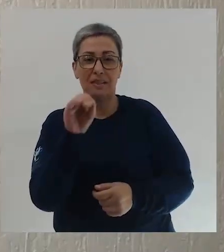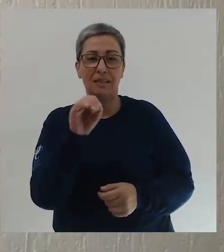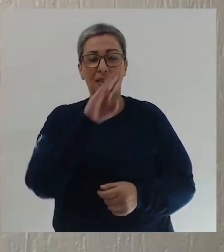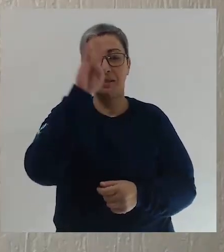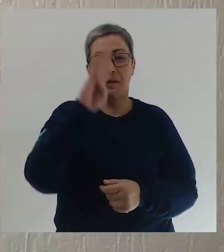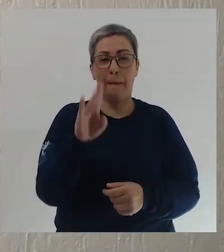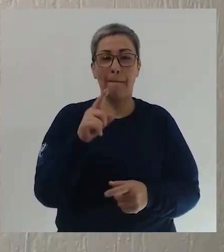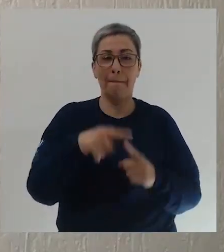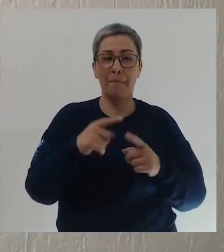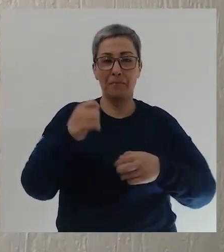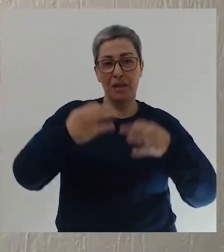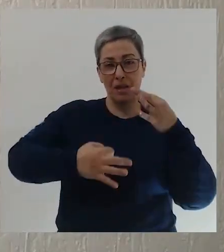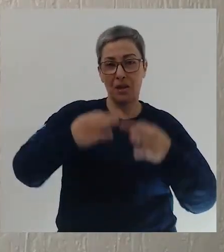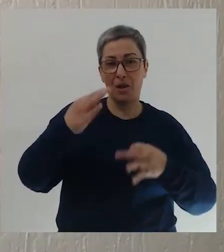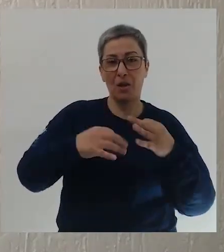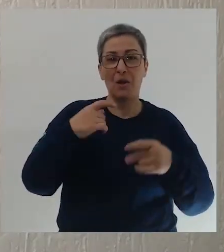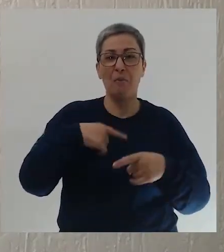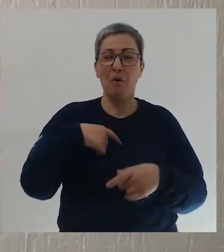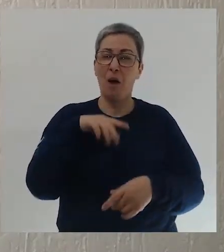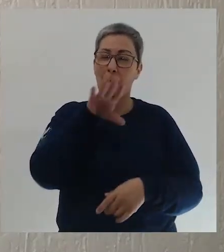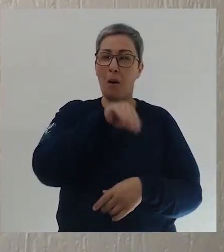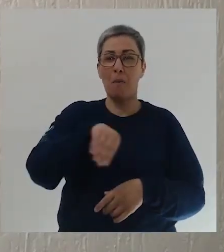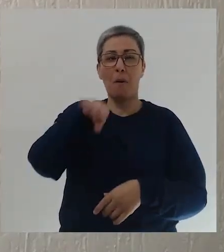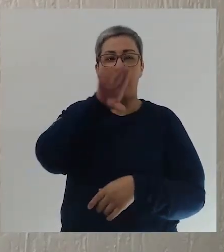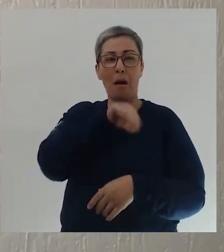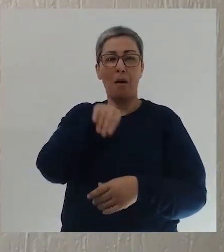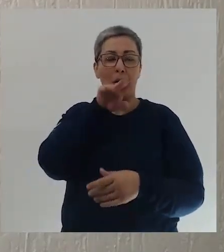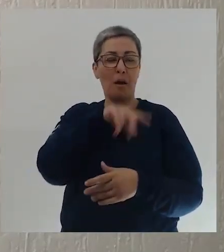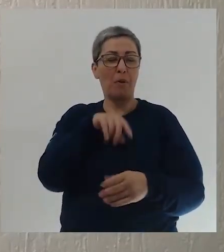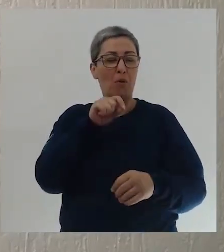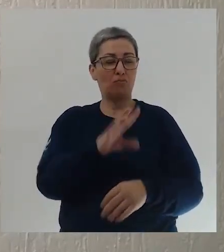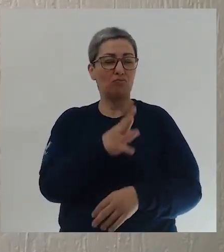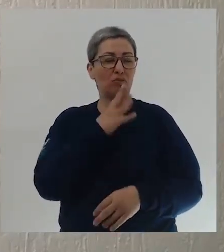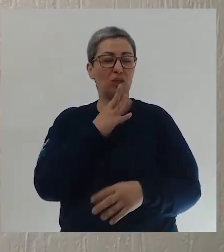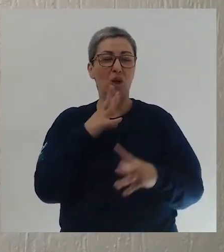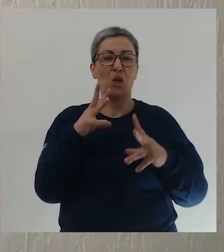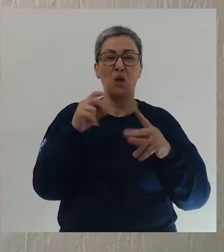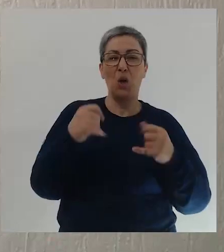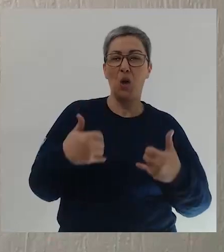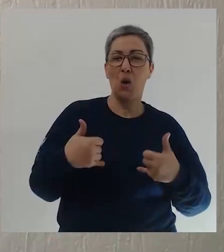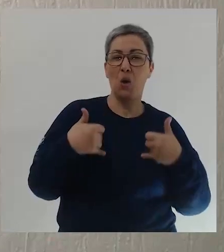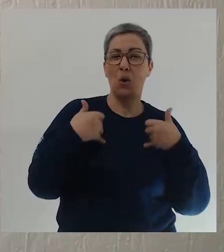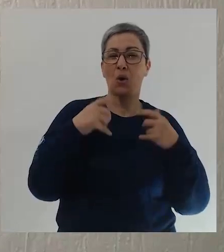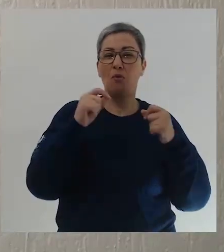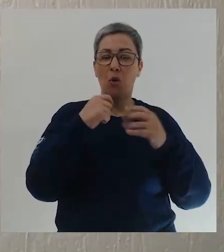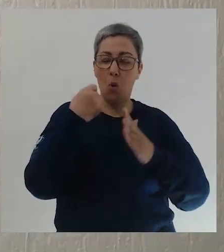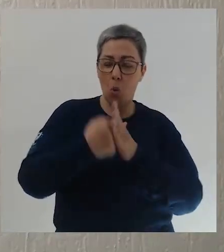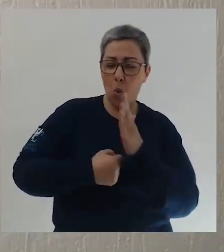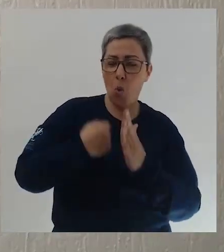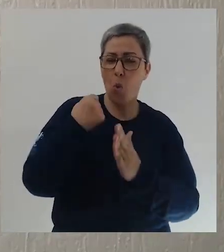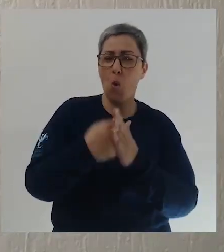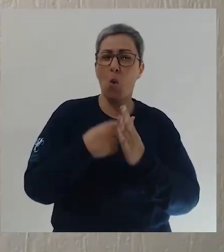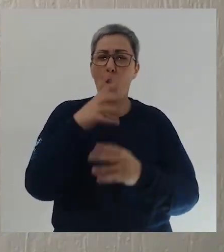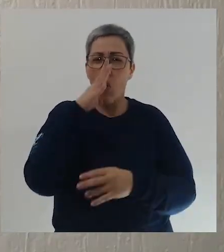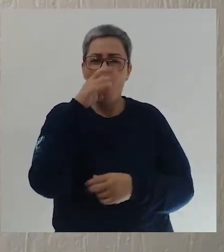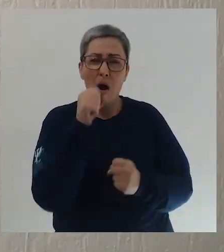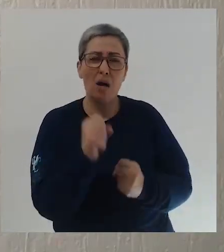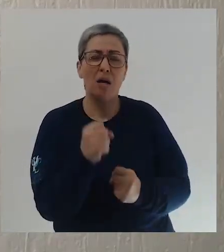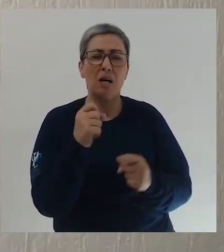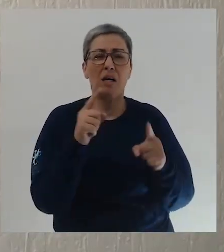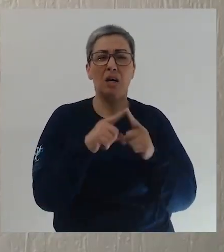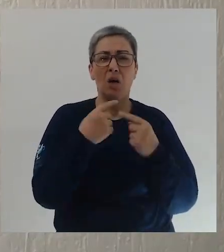Nos tribunais, né, com oratória distinta e domínio das letras jurídicas, lutou arduamente